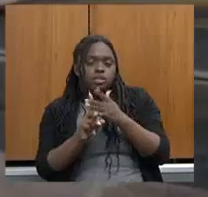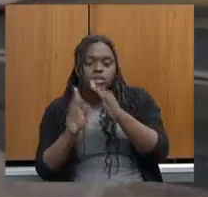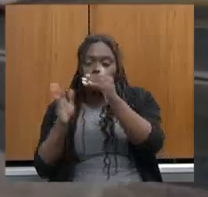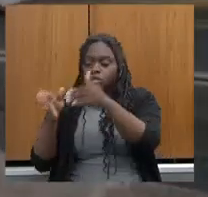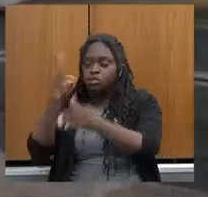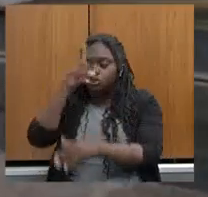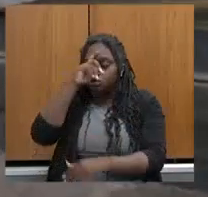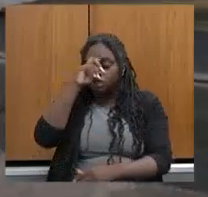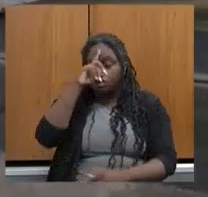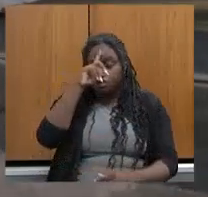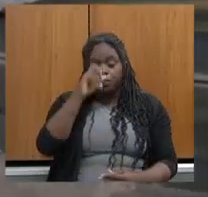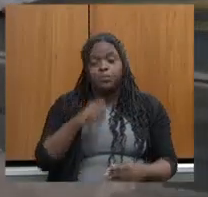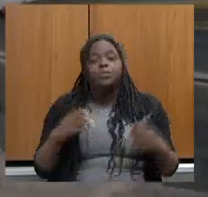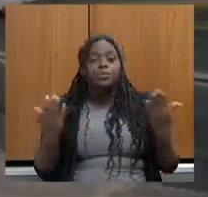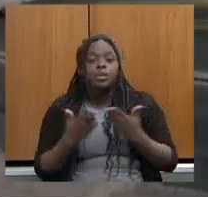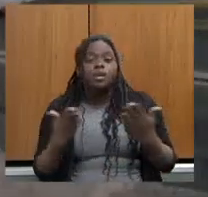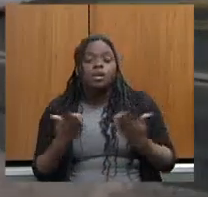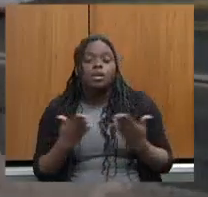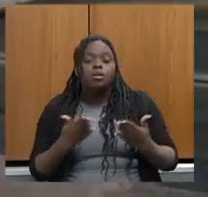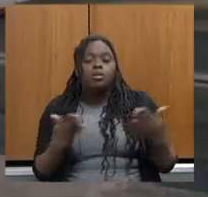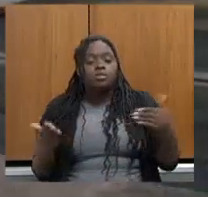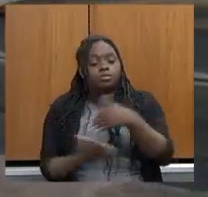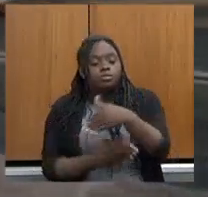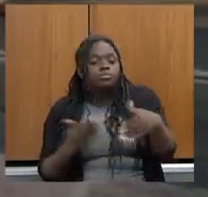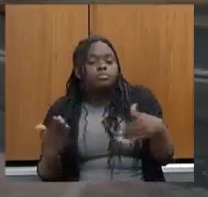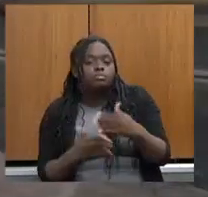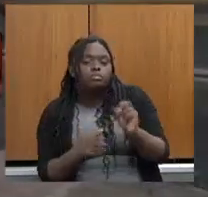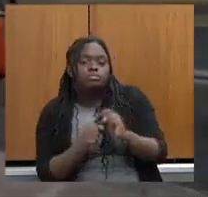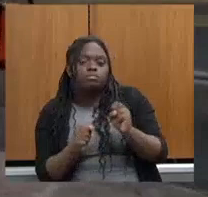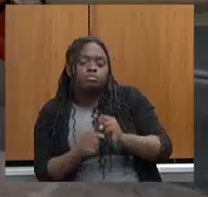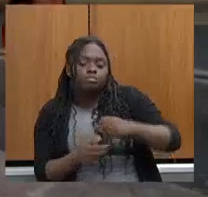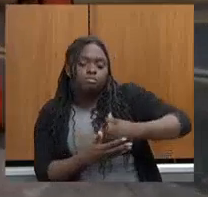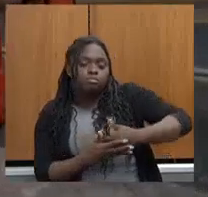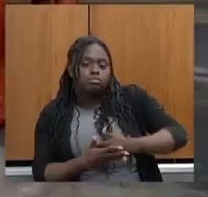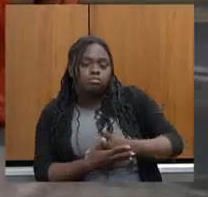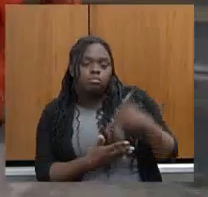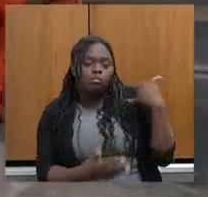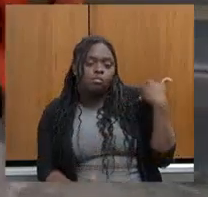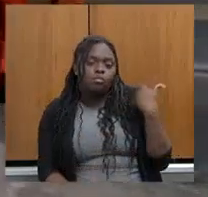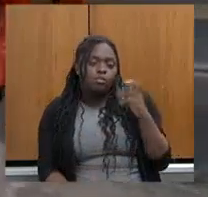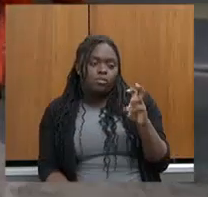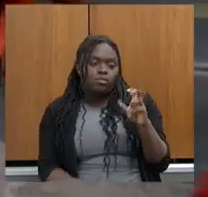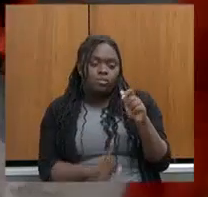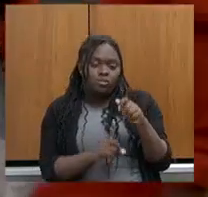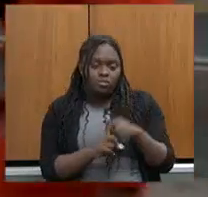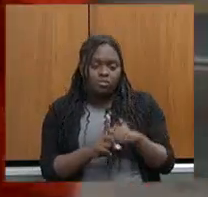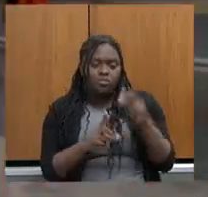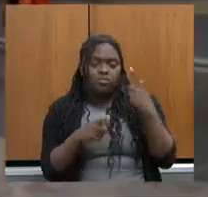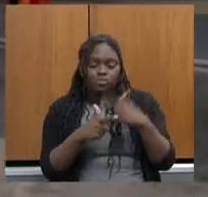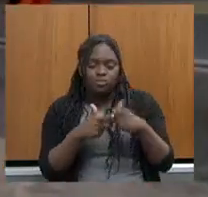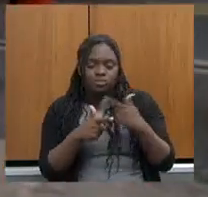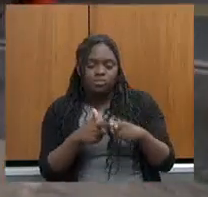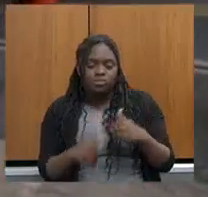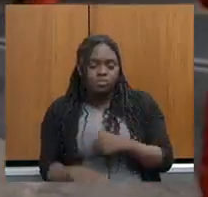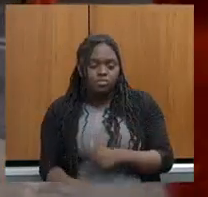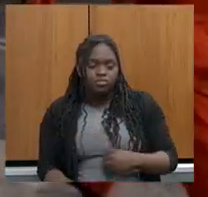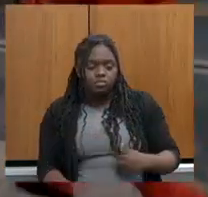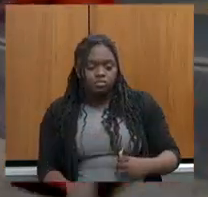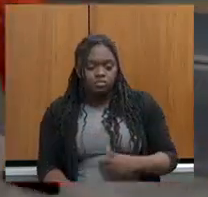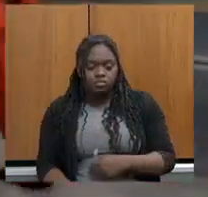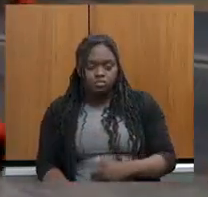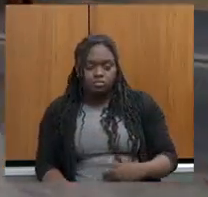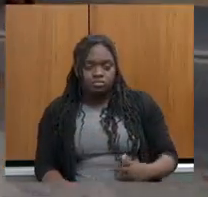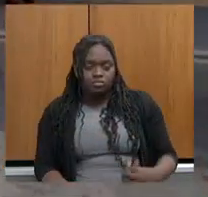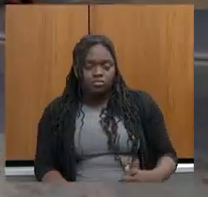de referência hoje Nós faremos o transporte de uma criança de cinco meses com problemas intestinais né